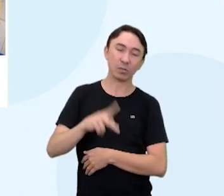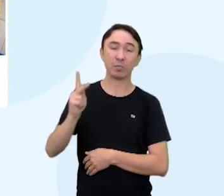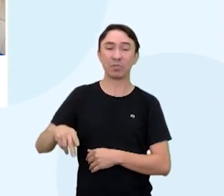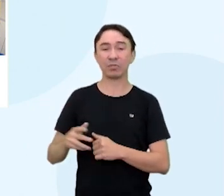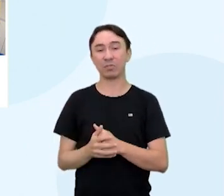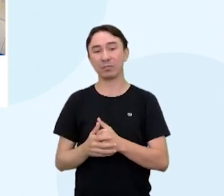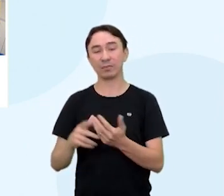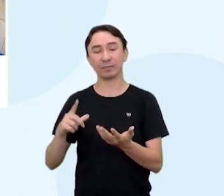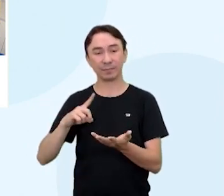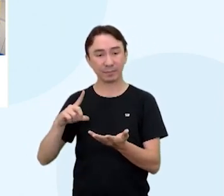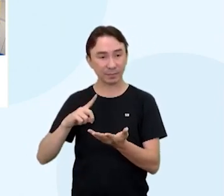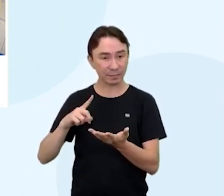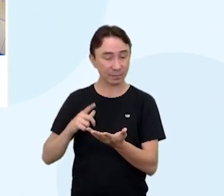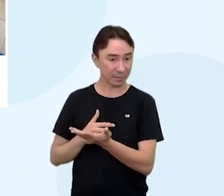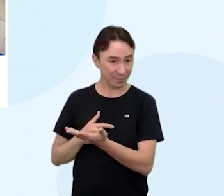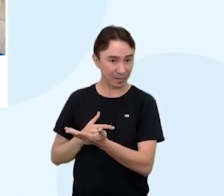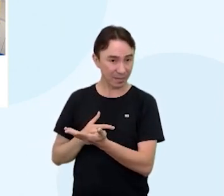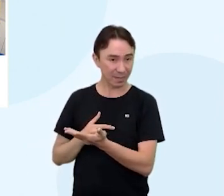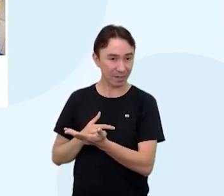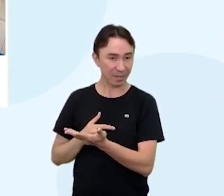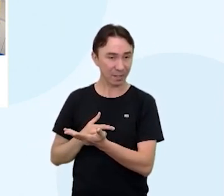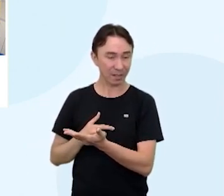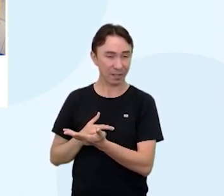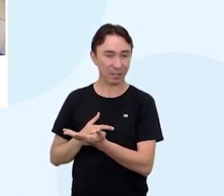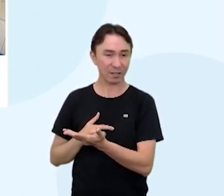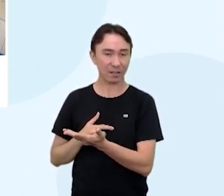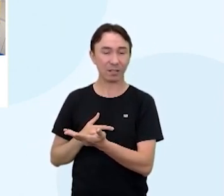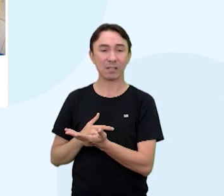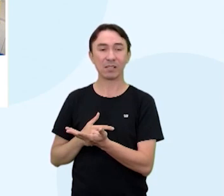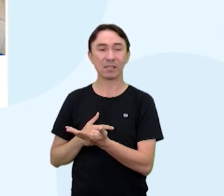geralmente ligados a esta agenda